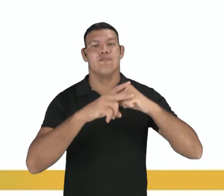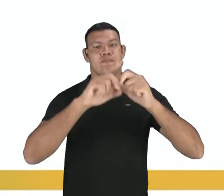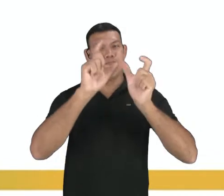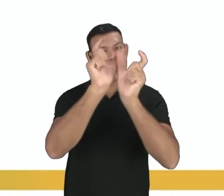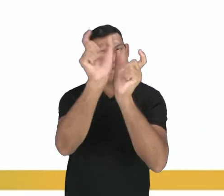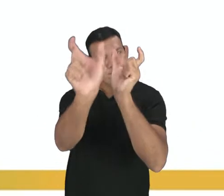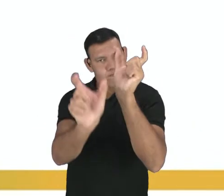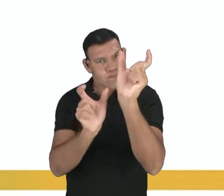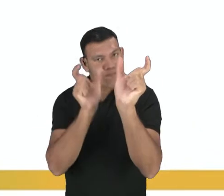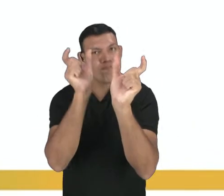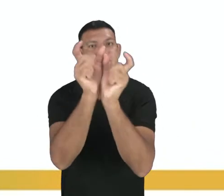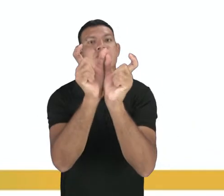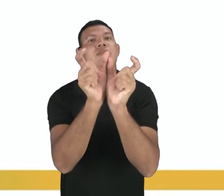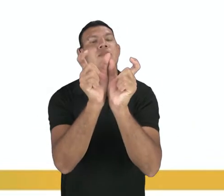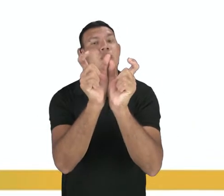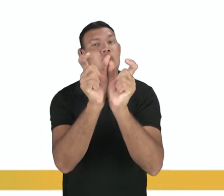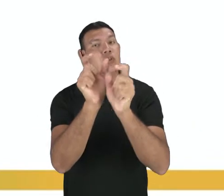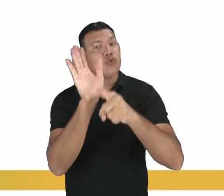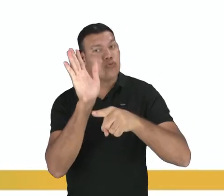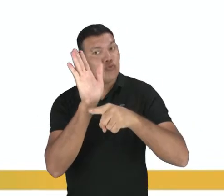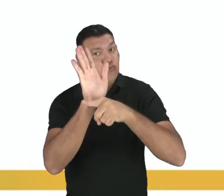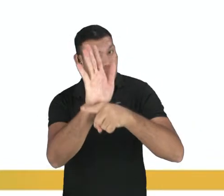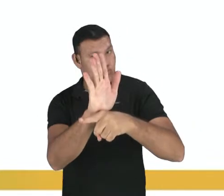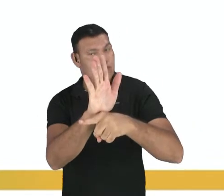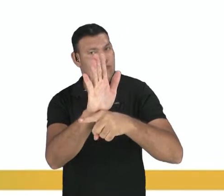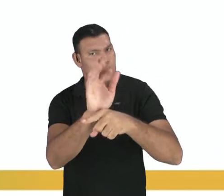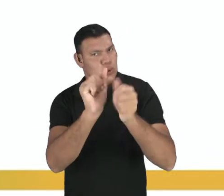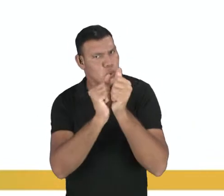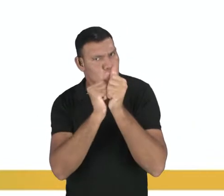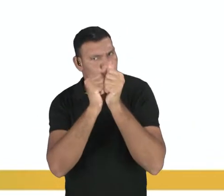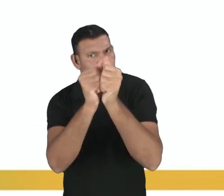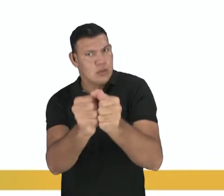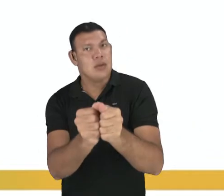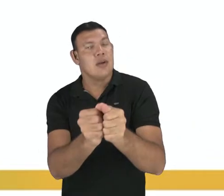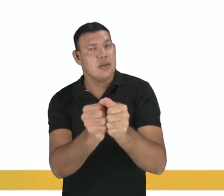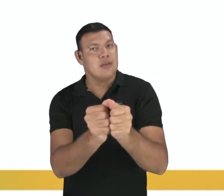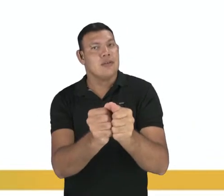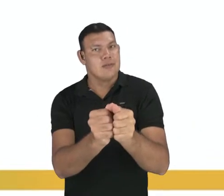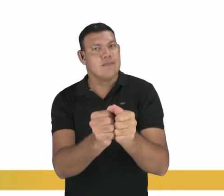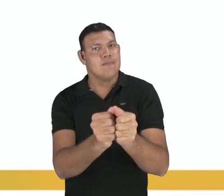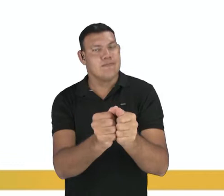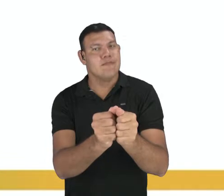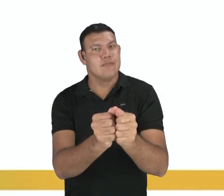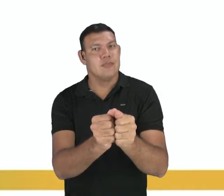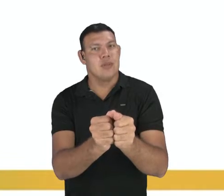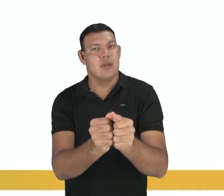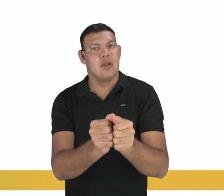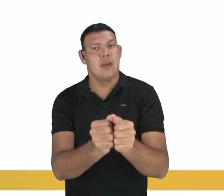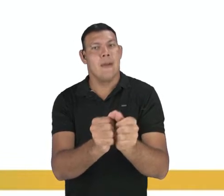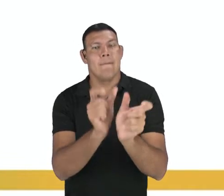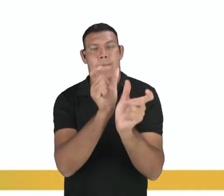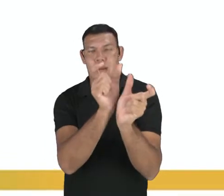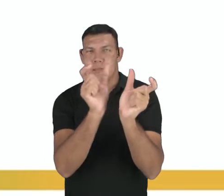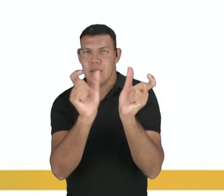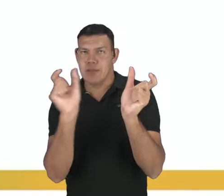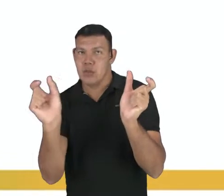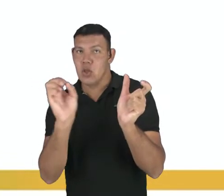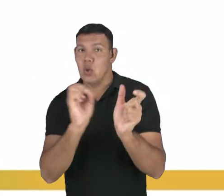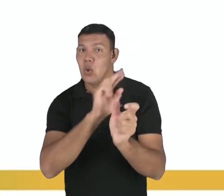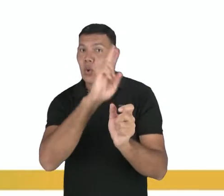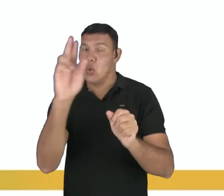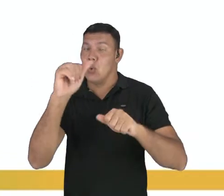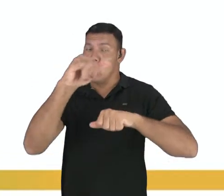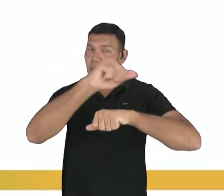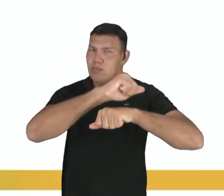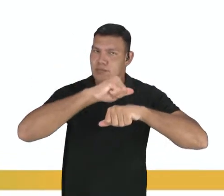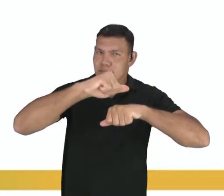ou seja, um verbo que vem acompanhado ou de uma preposição ou de um